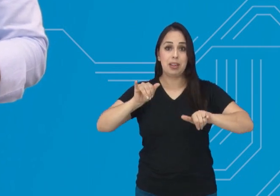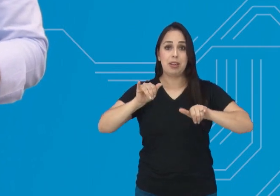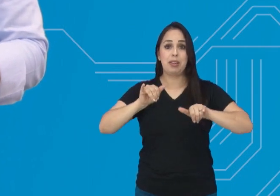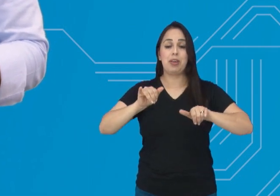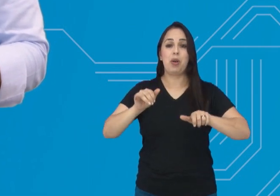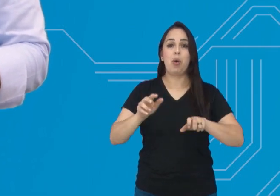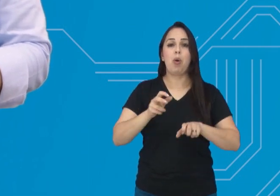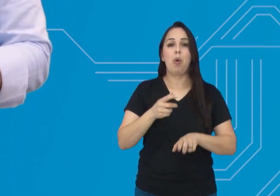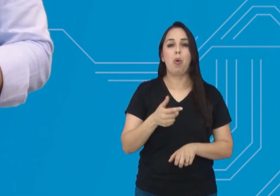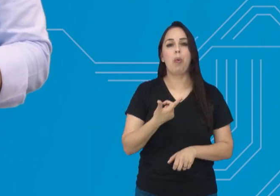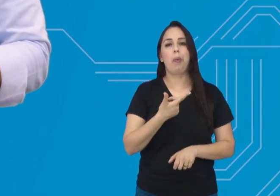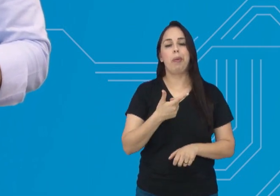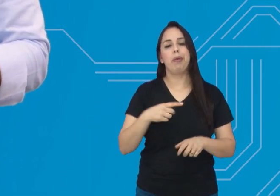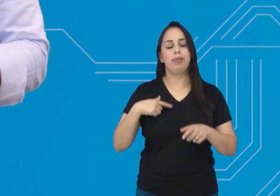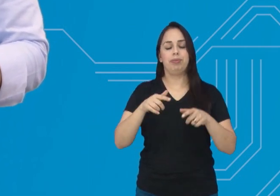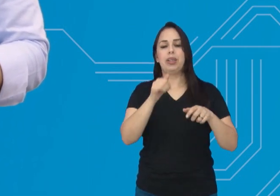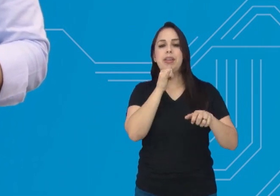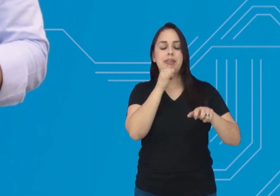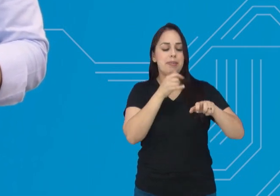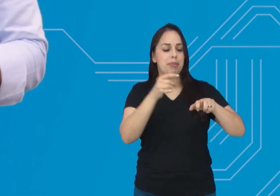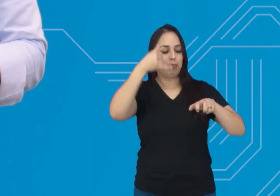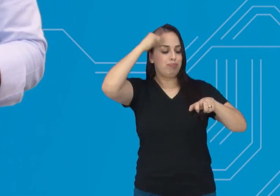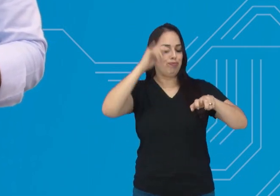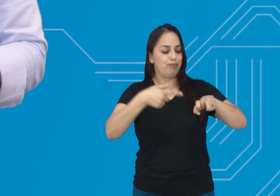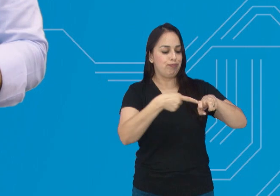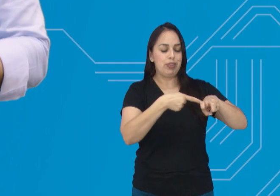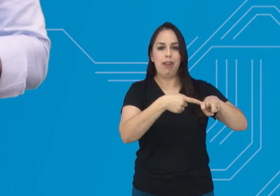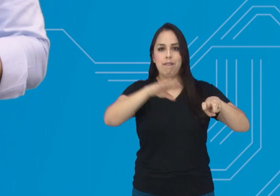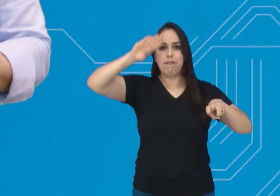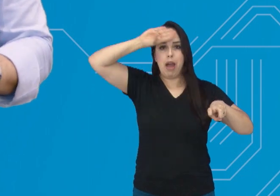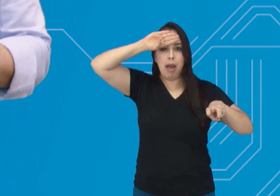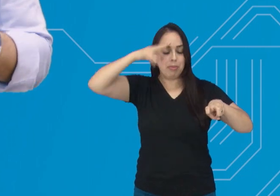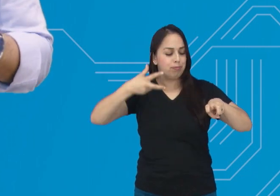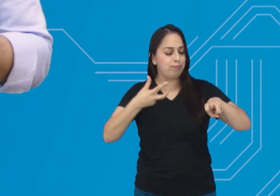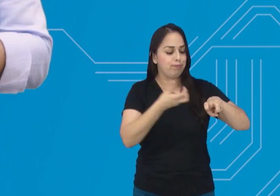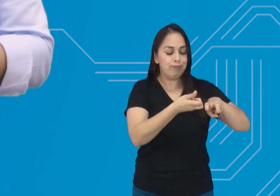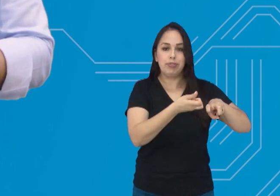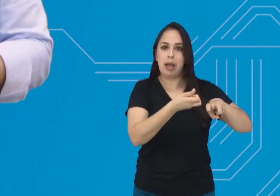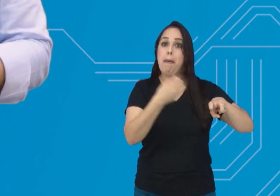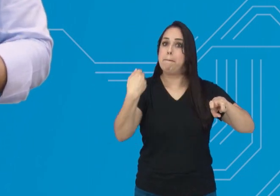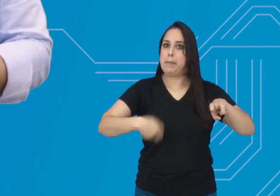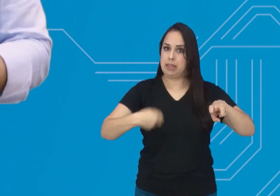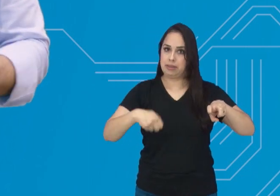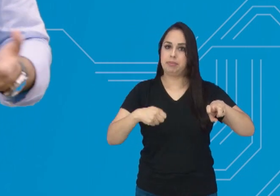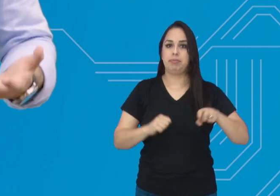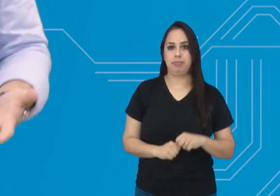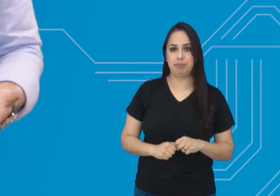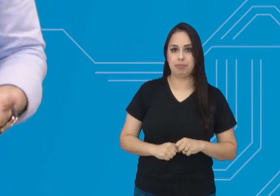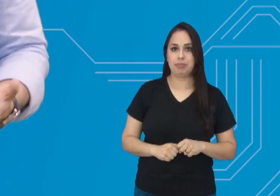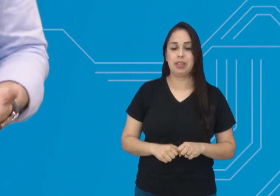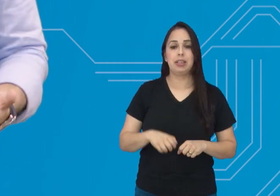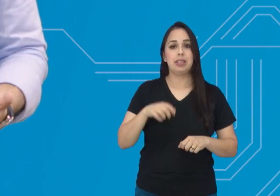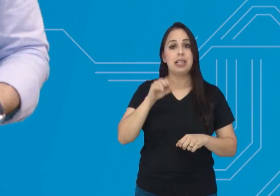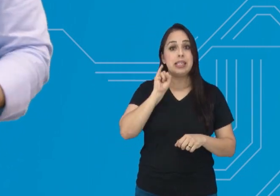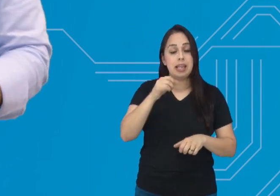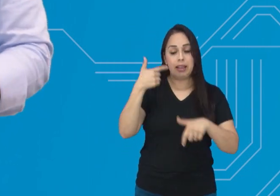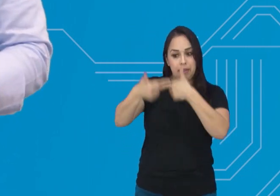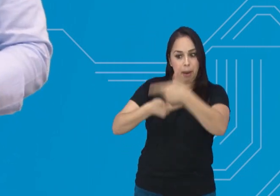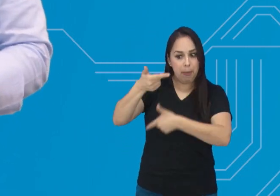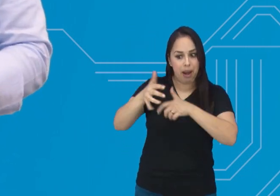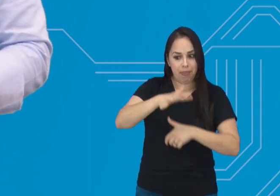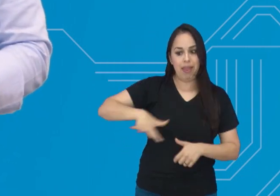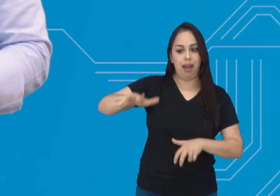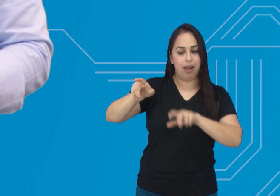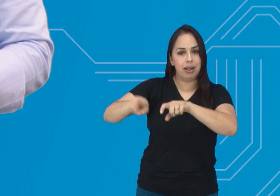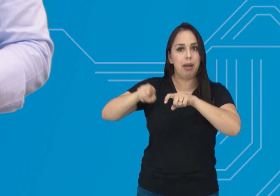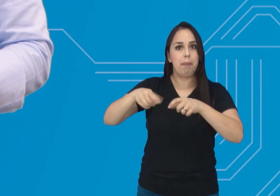contra a febre aftosa. Mais de 160 milhões de bovinos em todo o país devem ser vacinados. Quem atua na pecuária, então, precisa